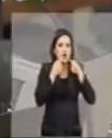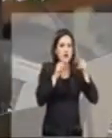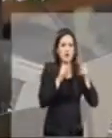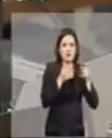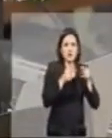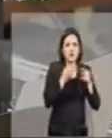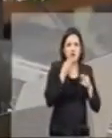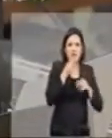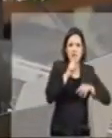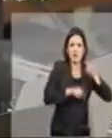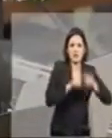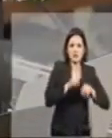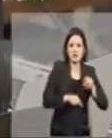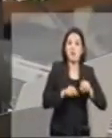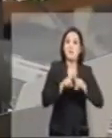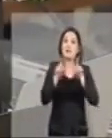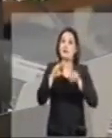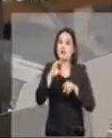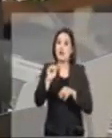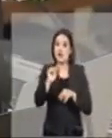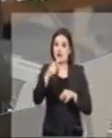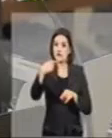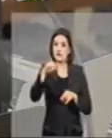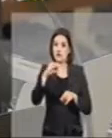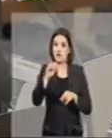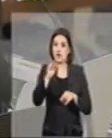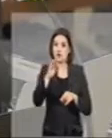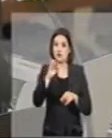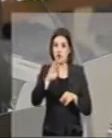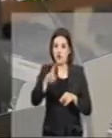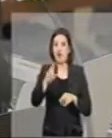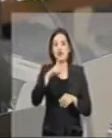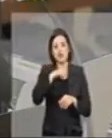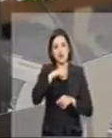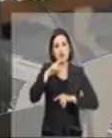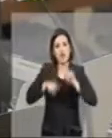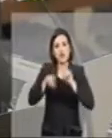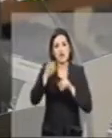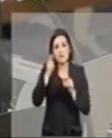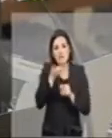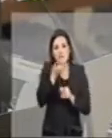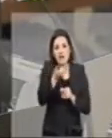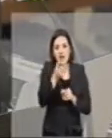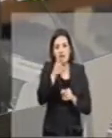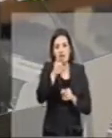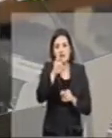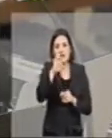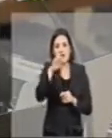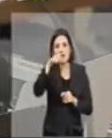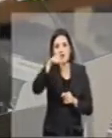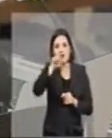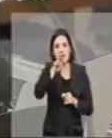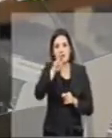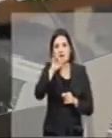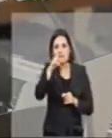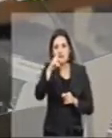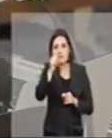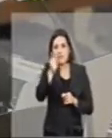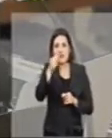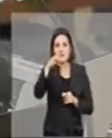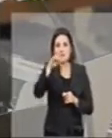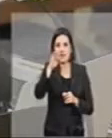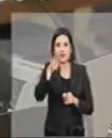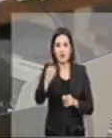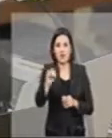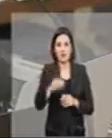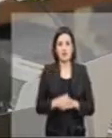dizer, nesse momento... Que foi busca e apreensão de equipamentos. É. O meu entendimento, como é o entendimento... Ministro Luiz